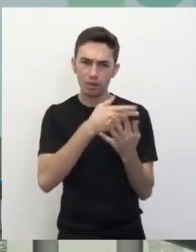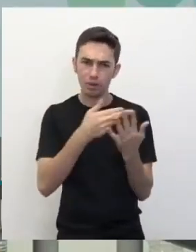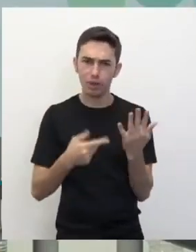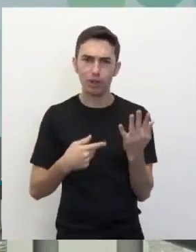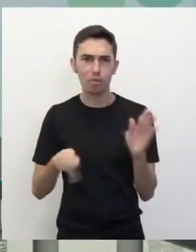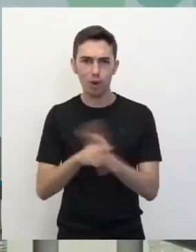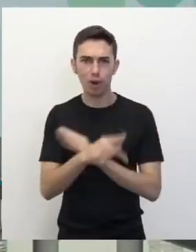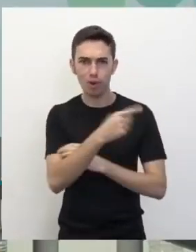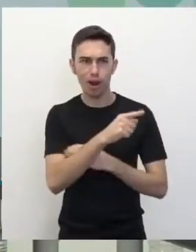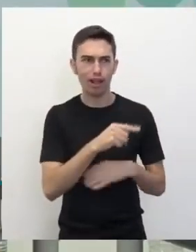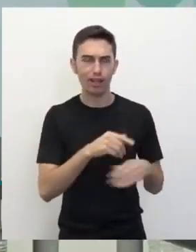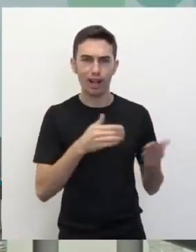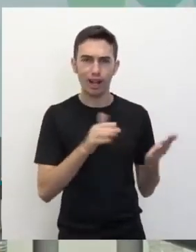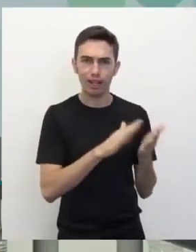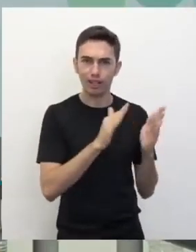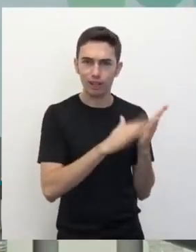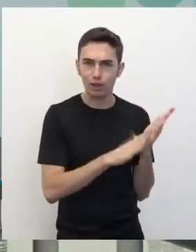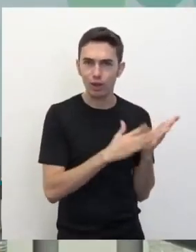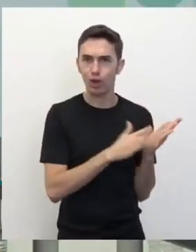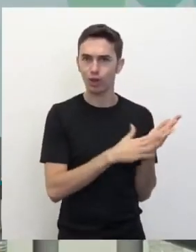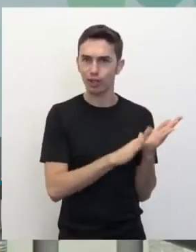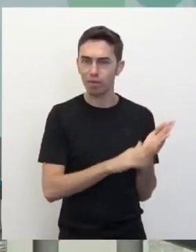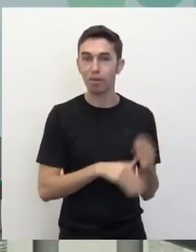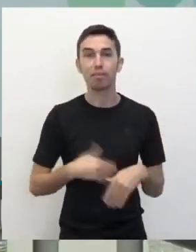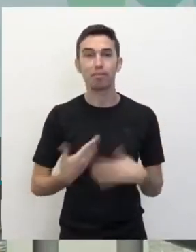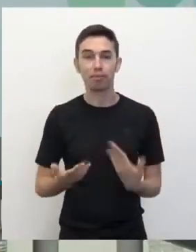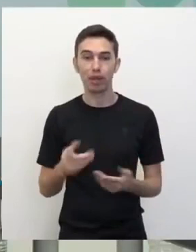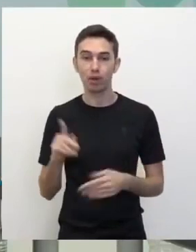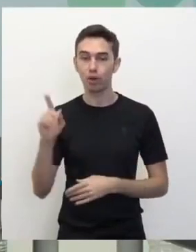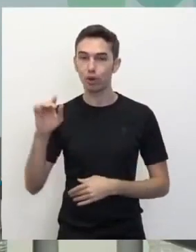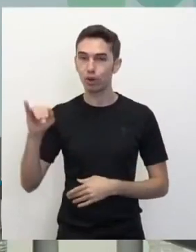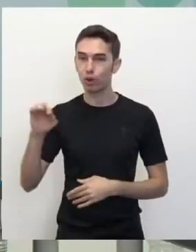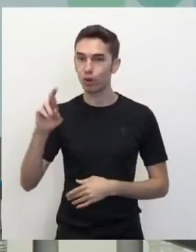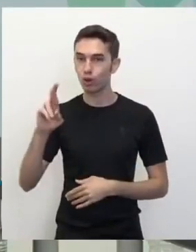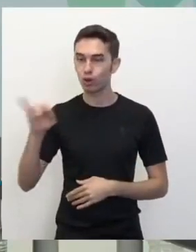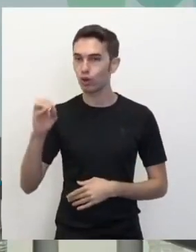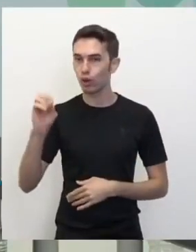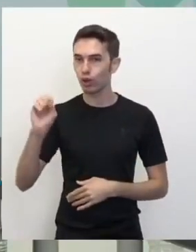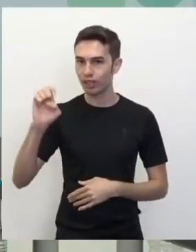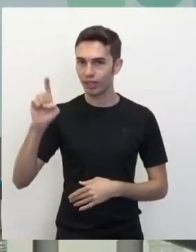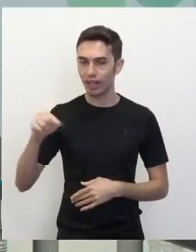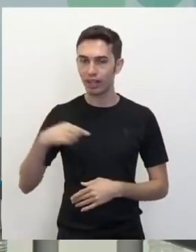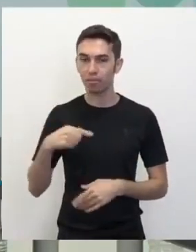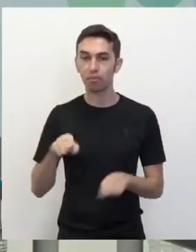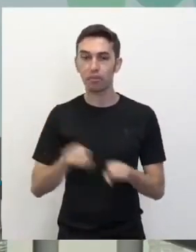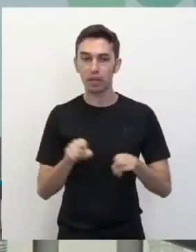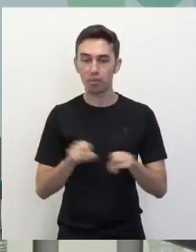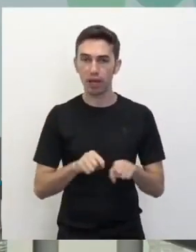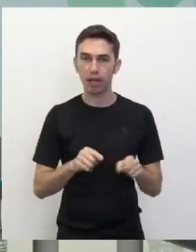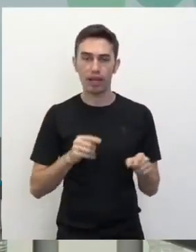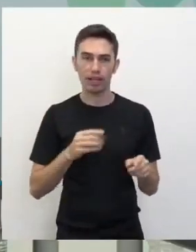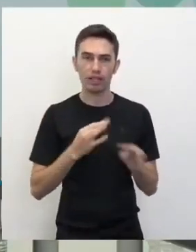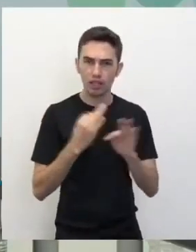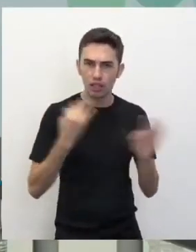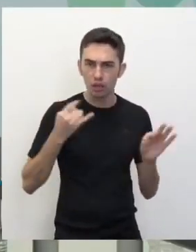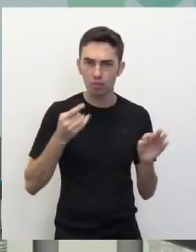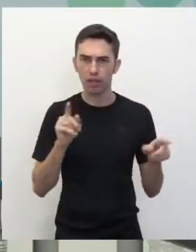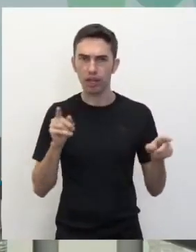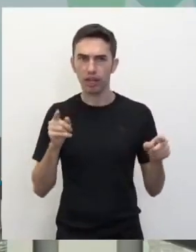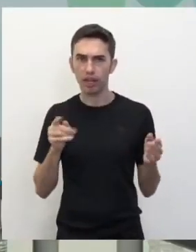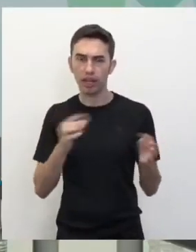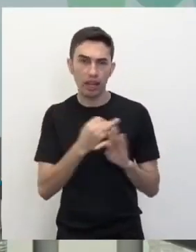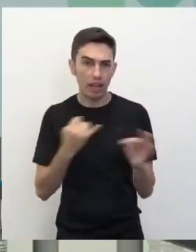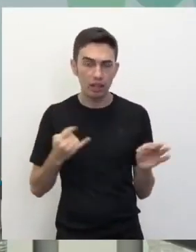né? O professor José encontrou aqui, ó, ritmo, timbre, pulsação. Gostei muito